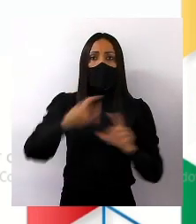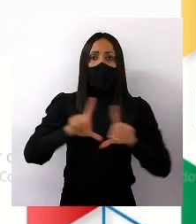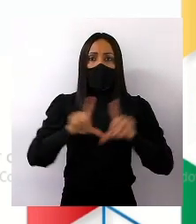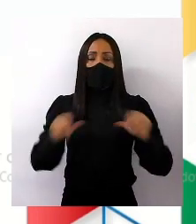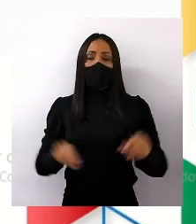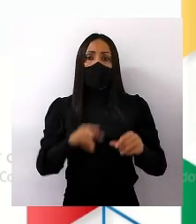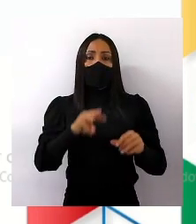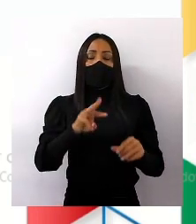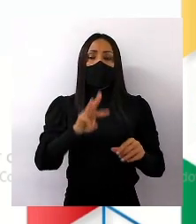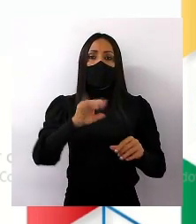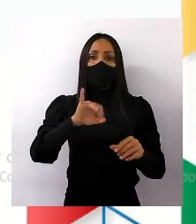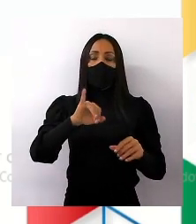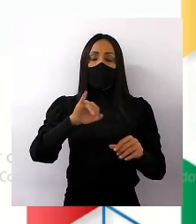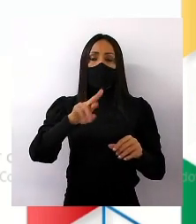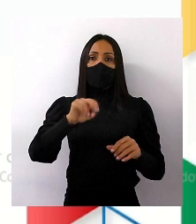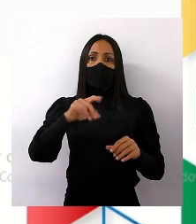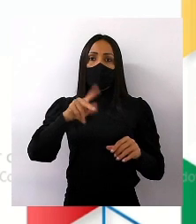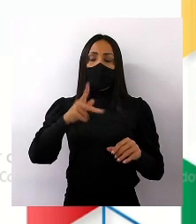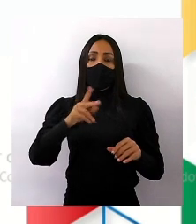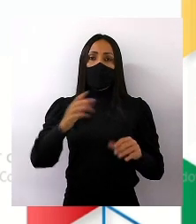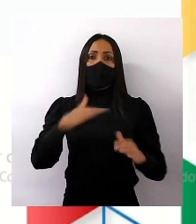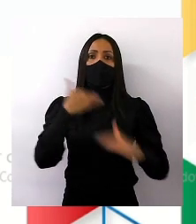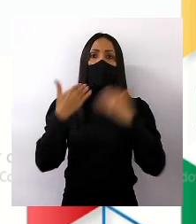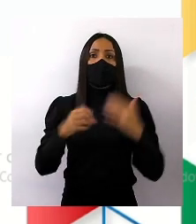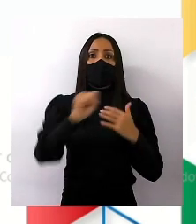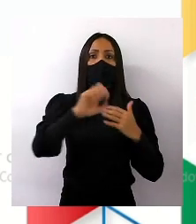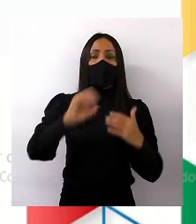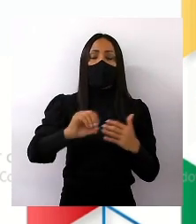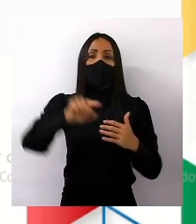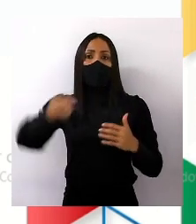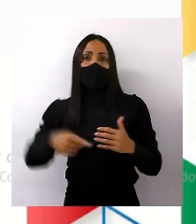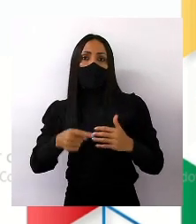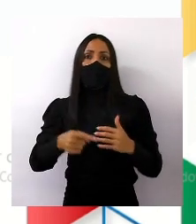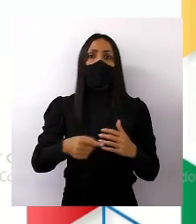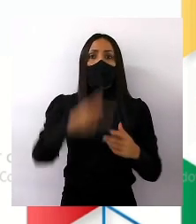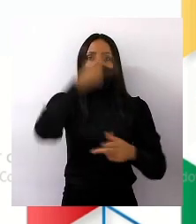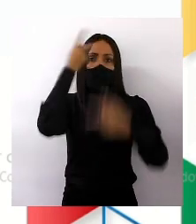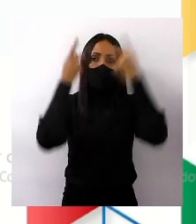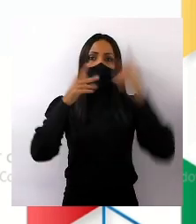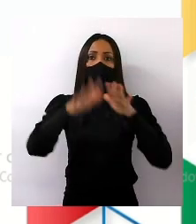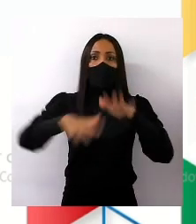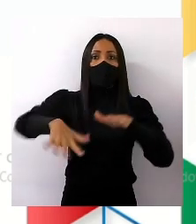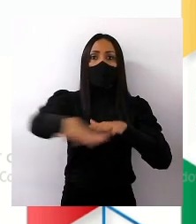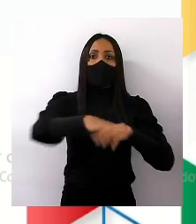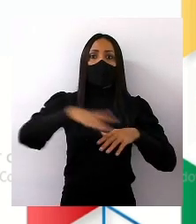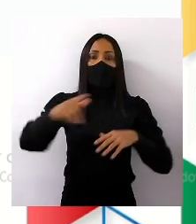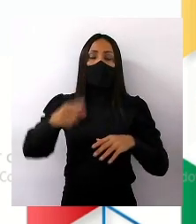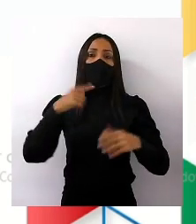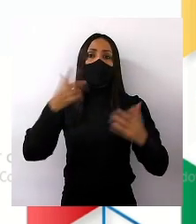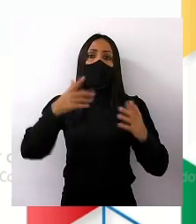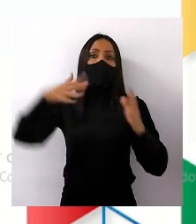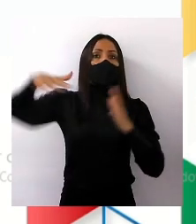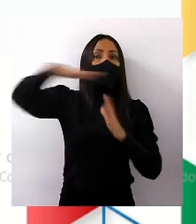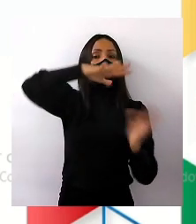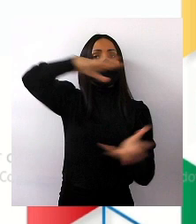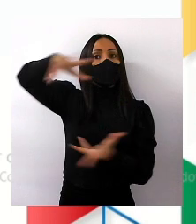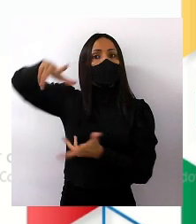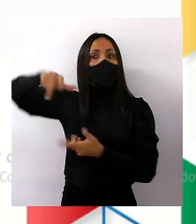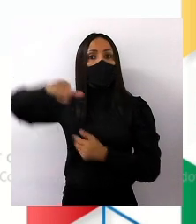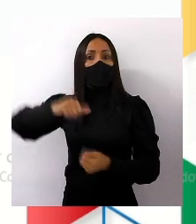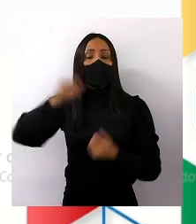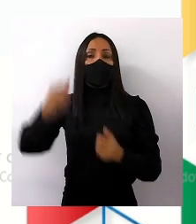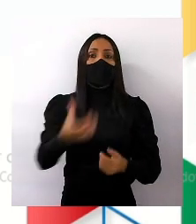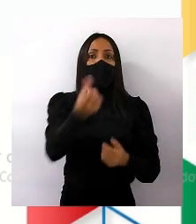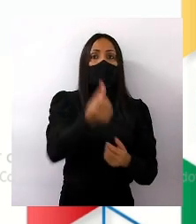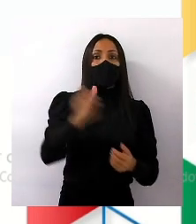Hiroshima assinala a morte de 80 mil de seus habitantes, vítimas do primeiro ataque nuclear do mundo em 6